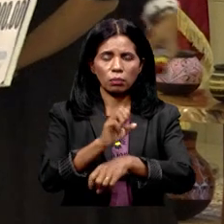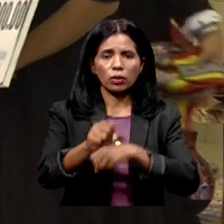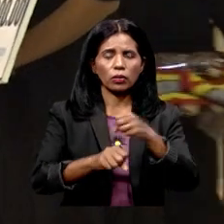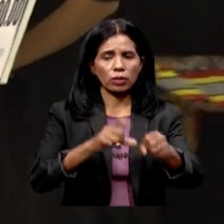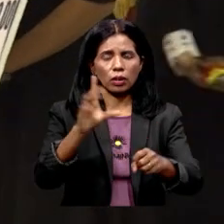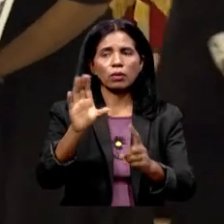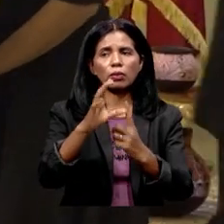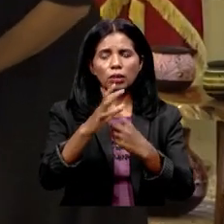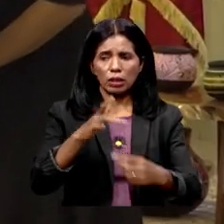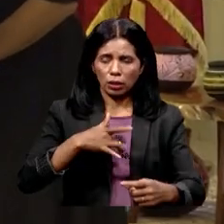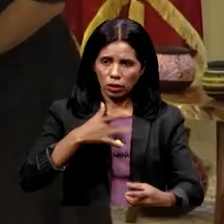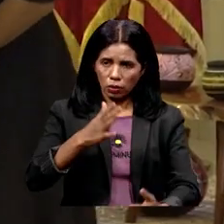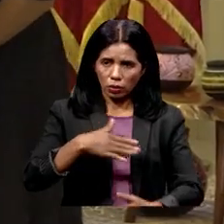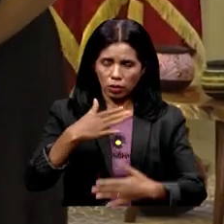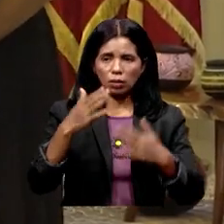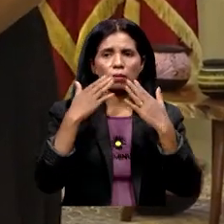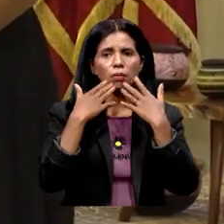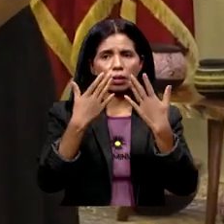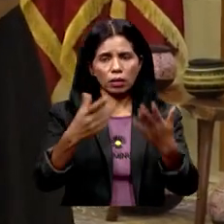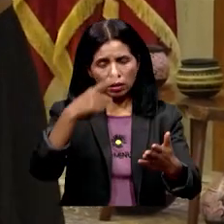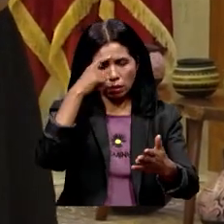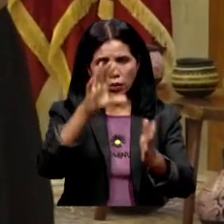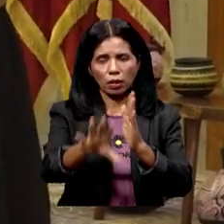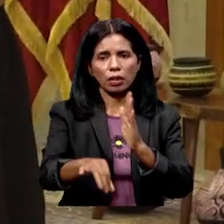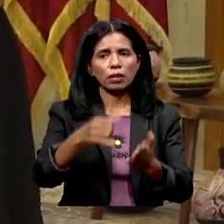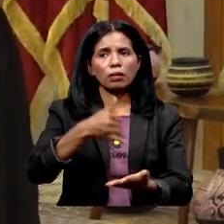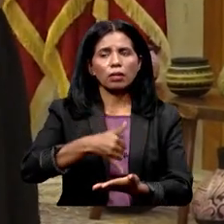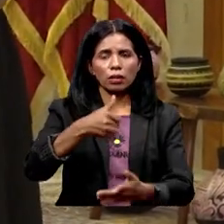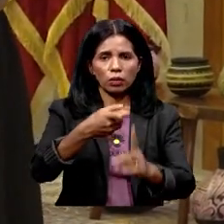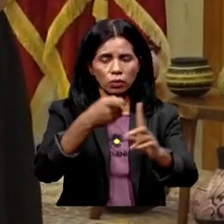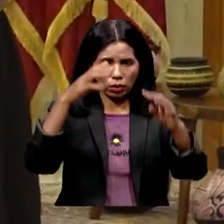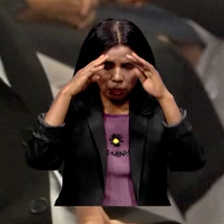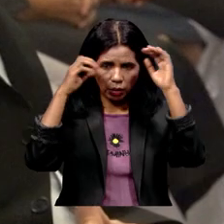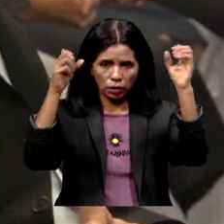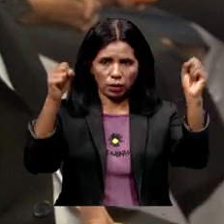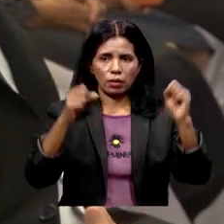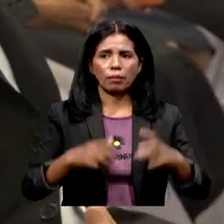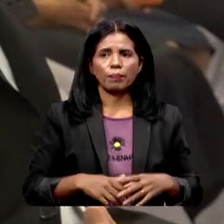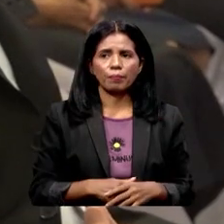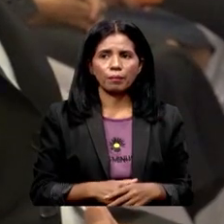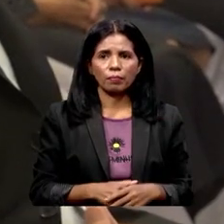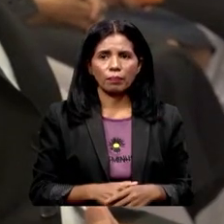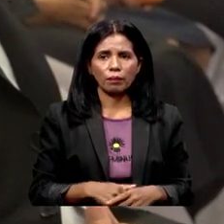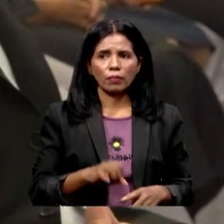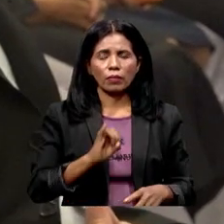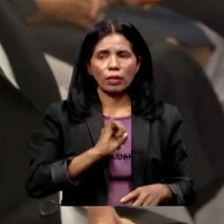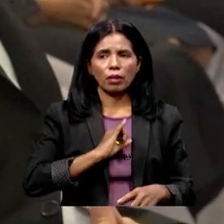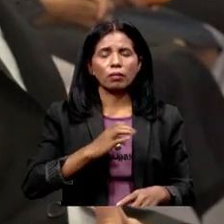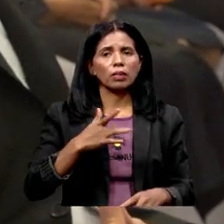Cultural, sente contente no agradece também pelo retam prêmio do Presidente da República. Há um sentimento